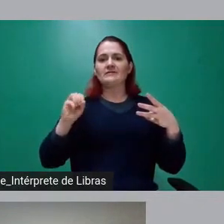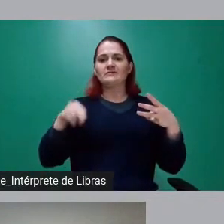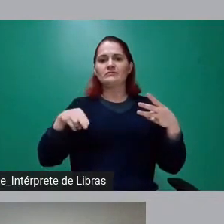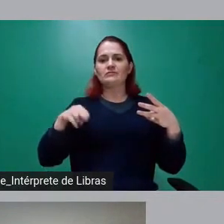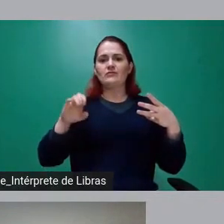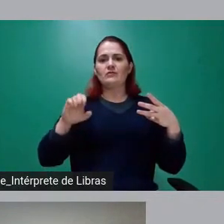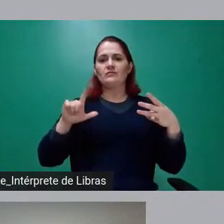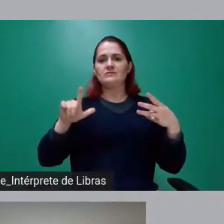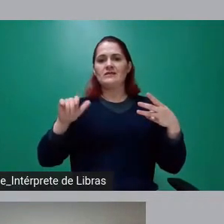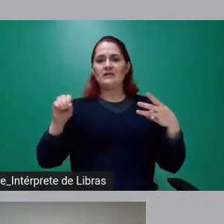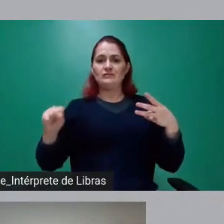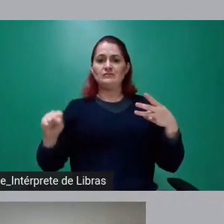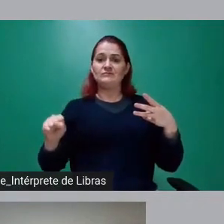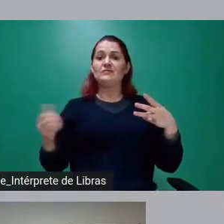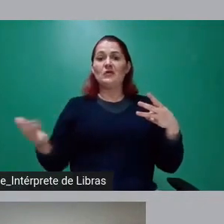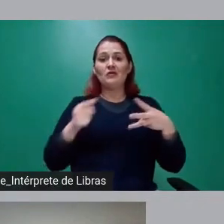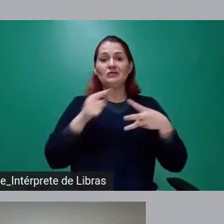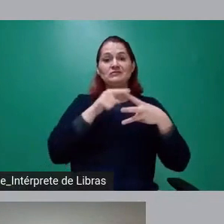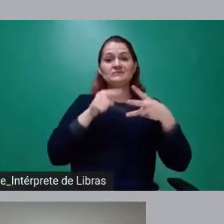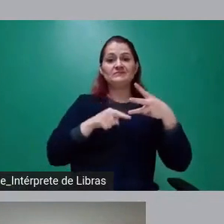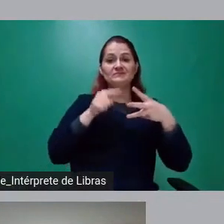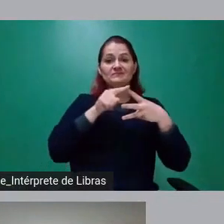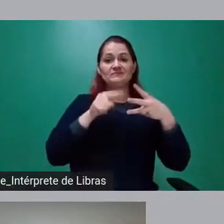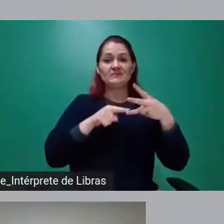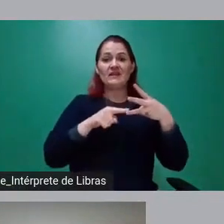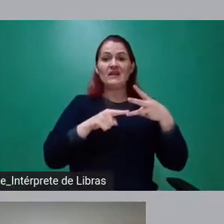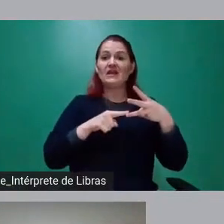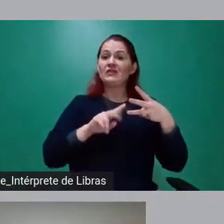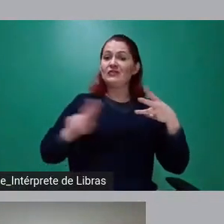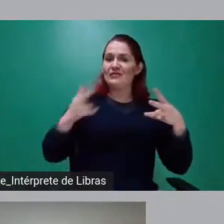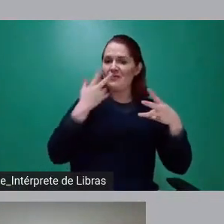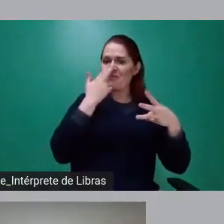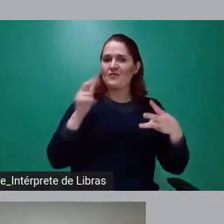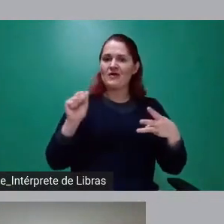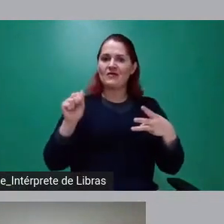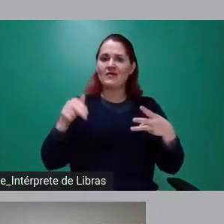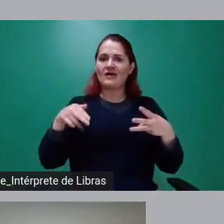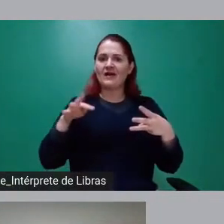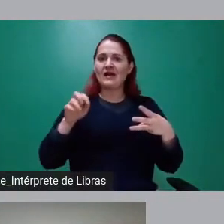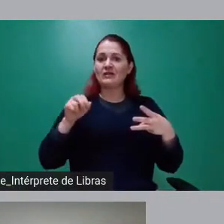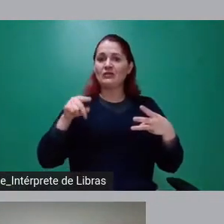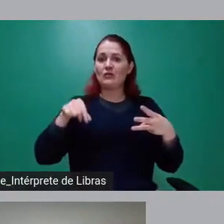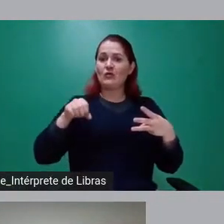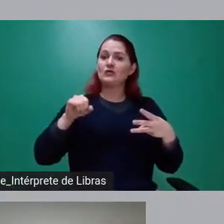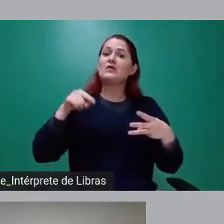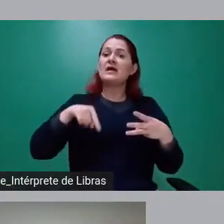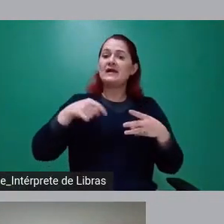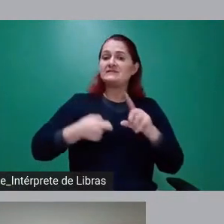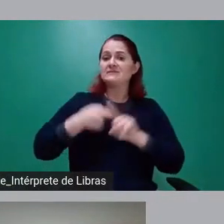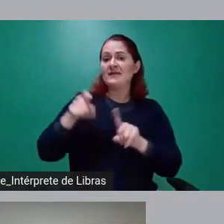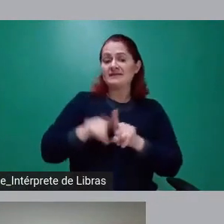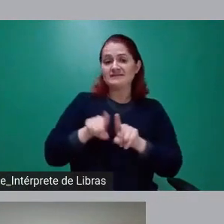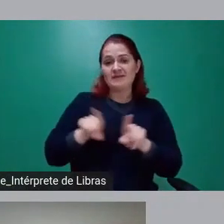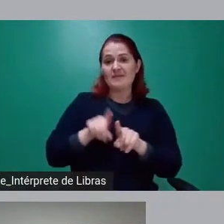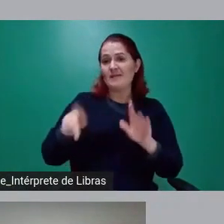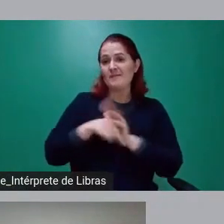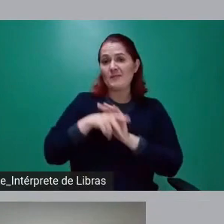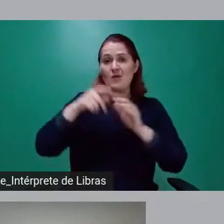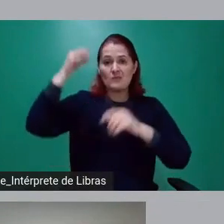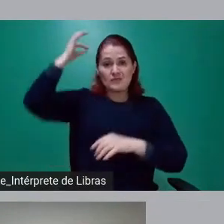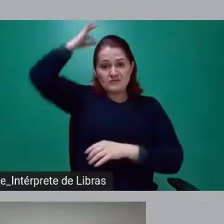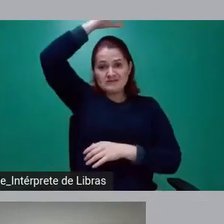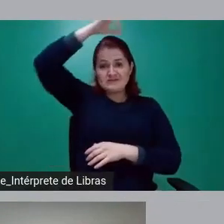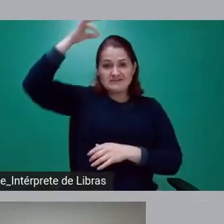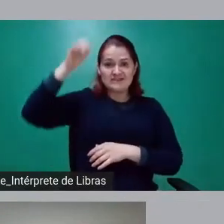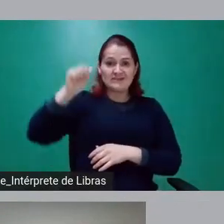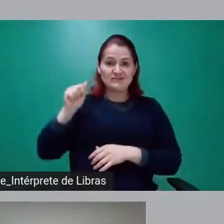temos 2 Antônios aqui hoje, no mês de Santo Antônio. Olha que seminário abençoado. O professor